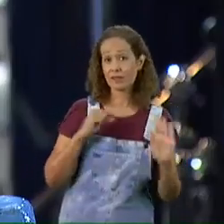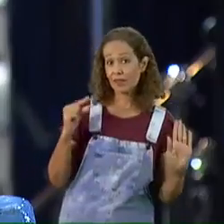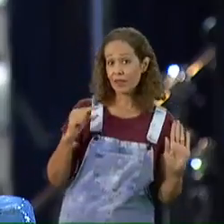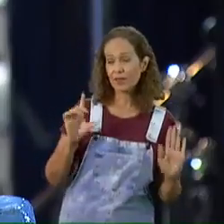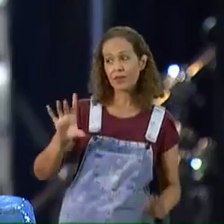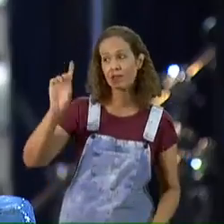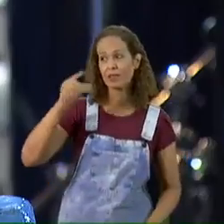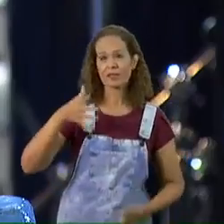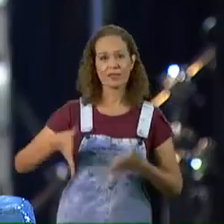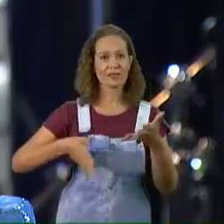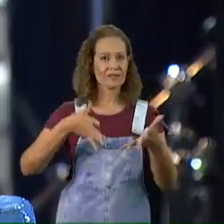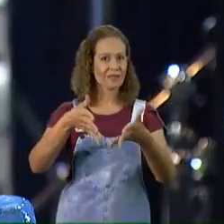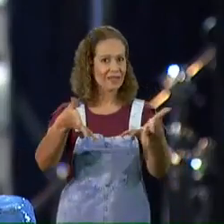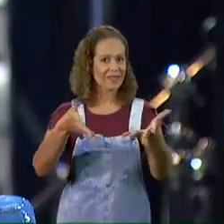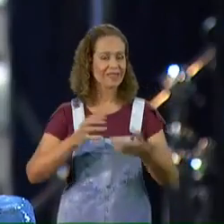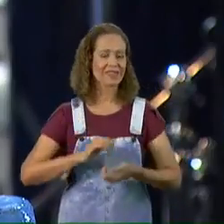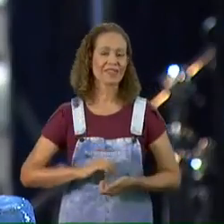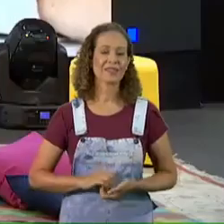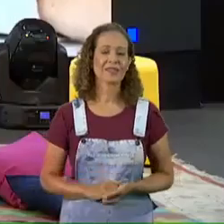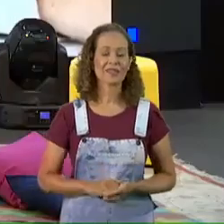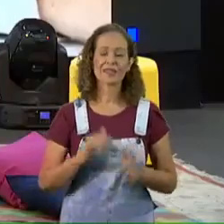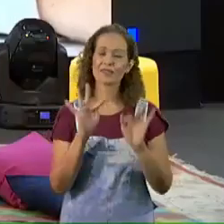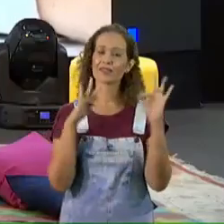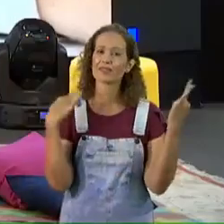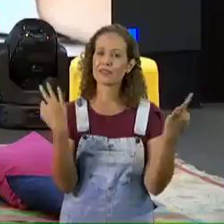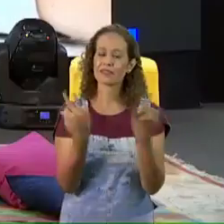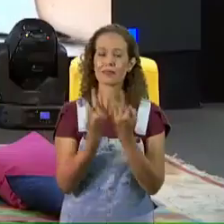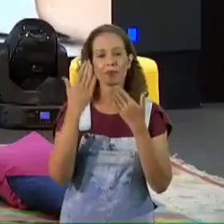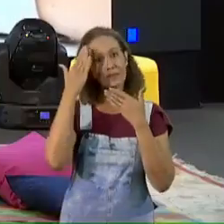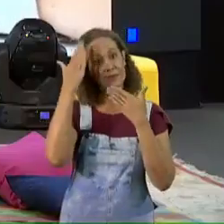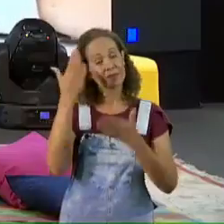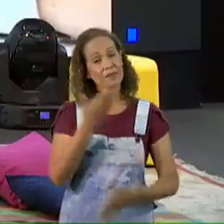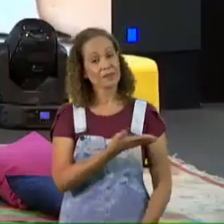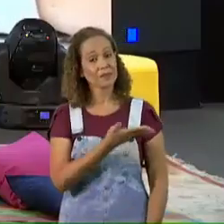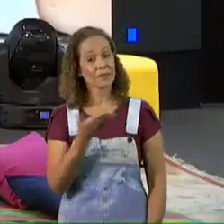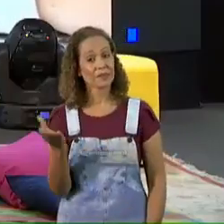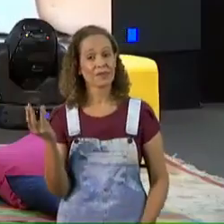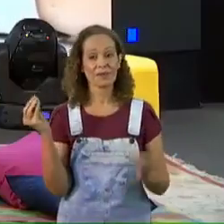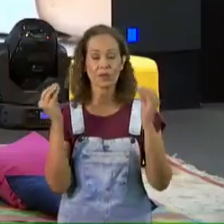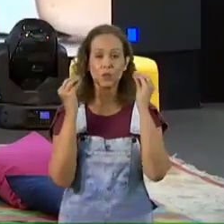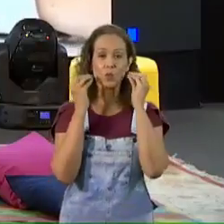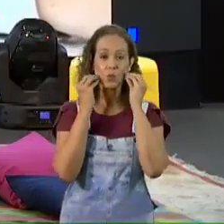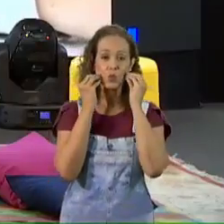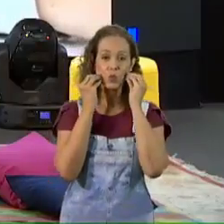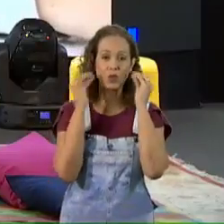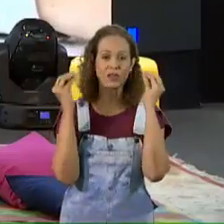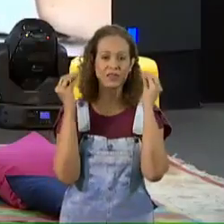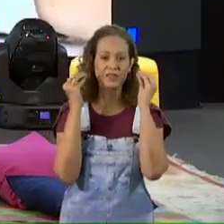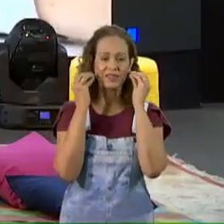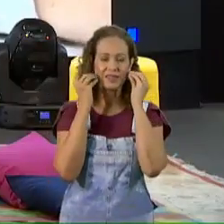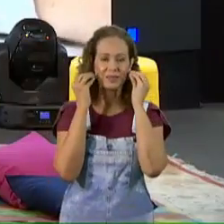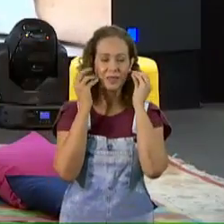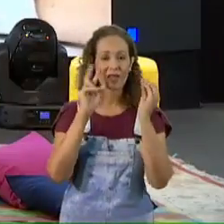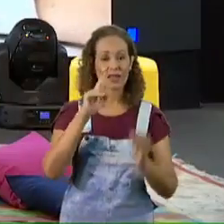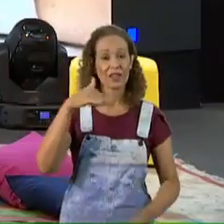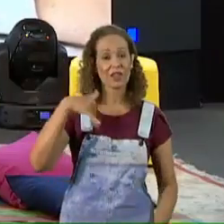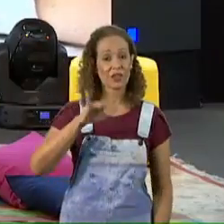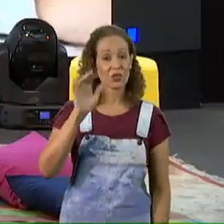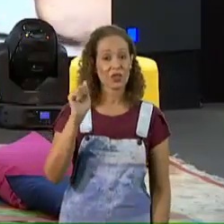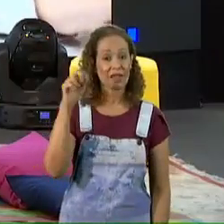coração de Deus para o nosso coração. Família, eu quero agradecer vocês. Ó, um beijo, um beijo, um beijo, Rian.